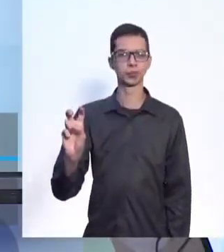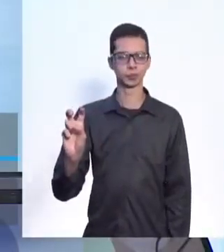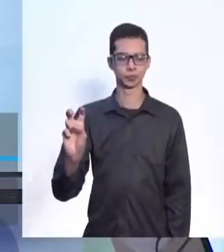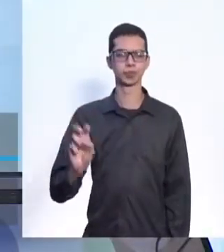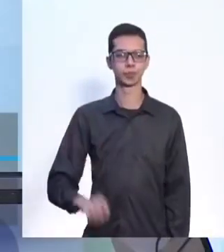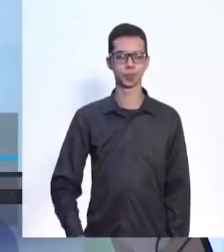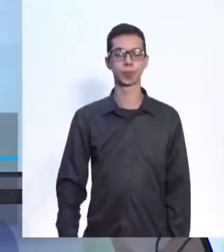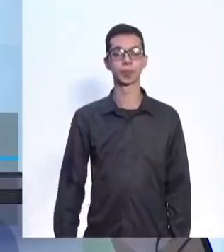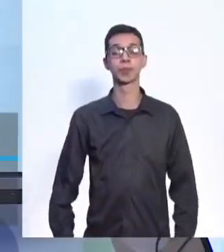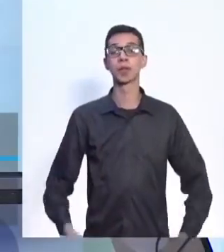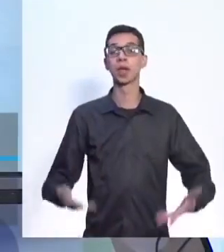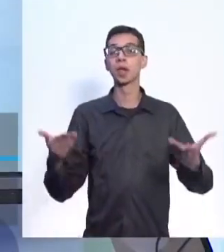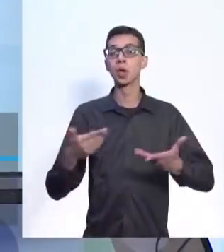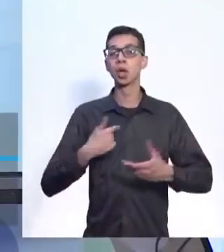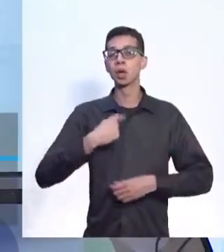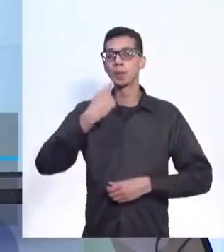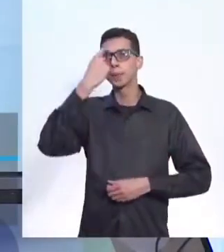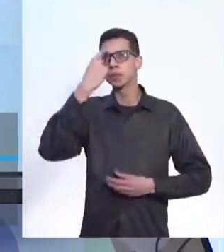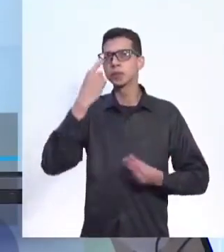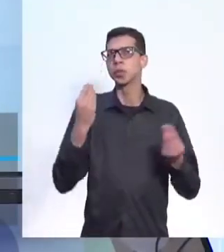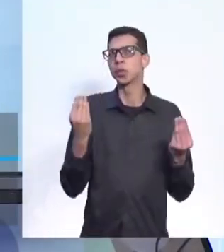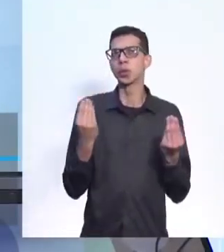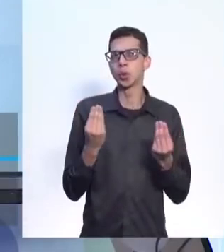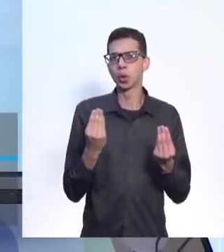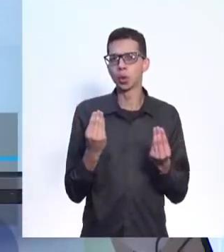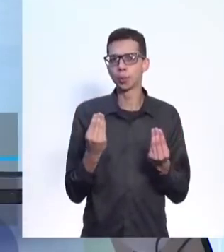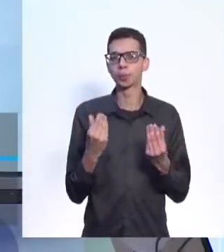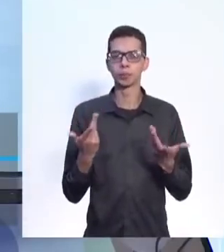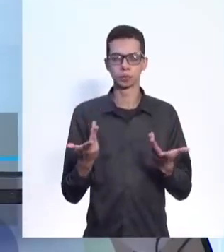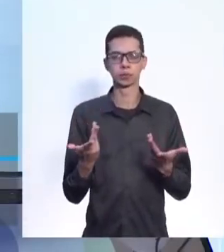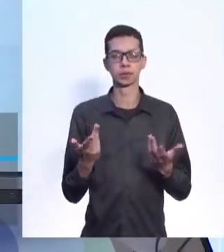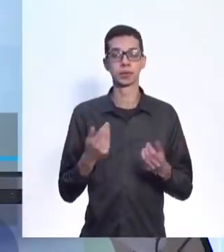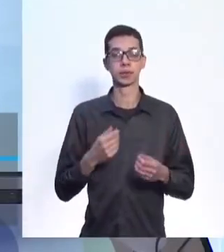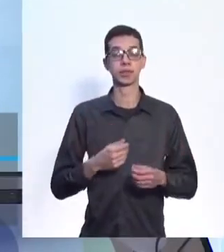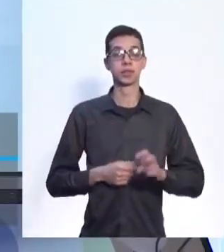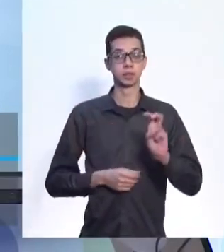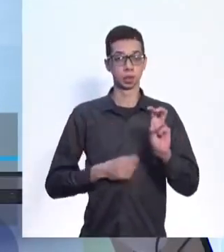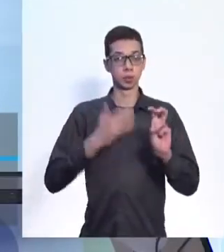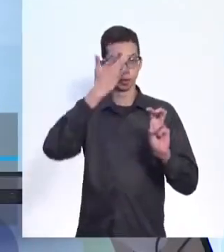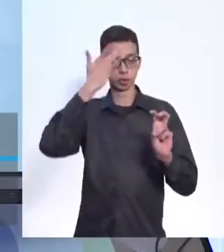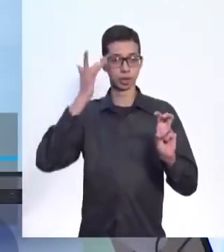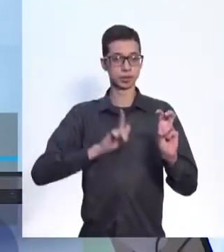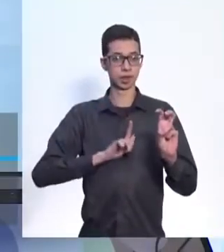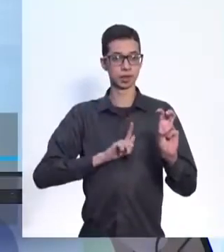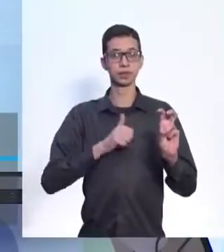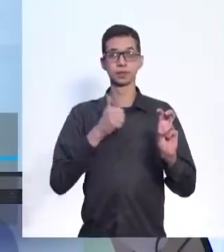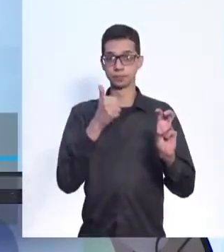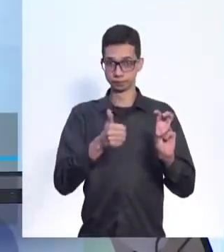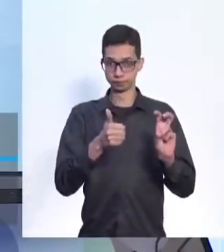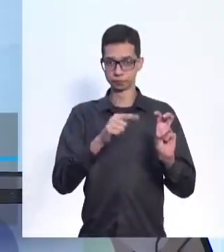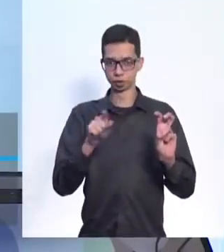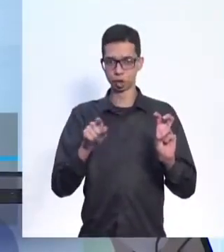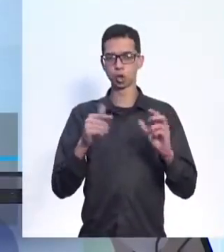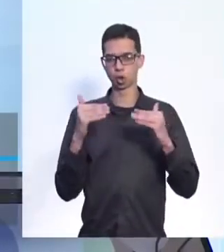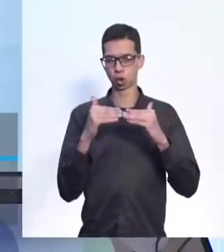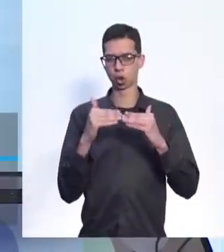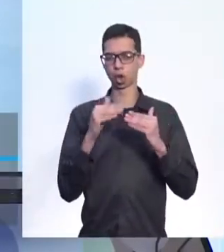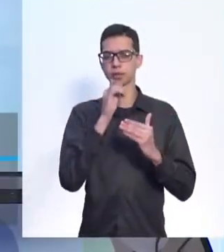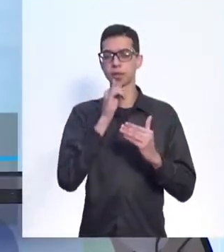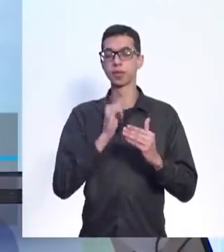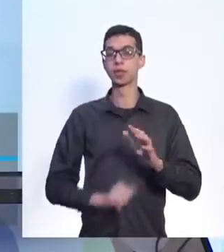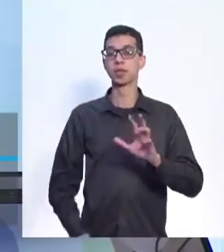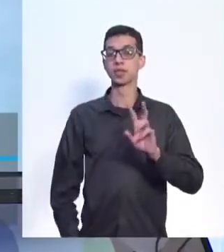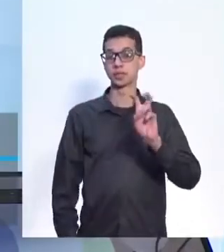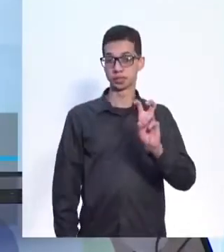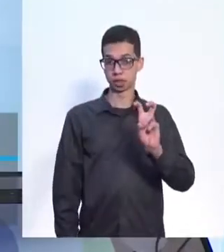nas possibilidades. Bom, se eu tenho 5 pessoas, você concorda comigo que qualquer uma das 5 pessoas